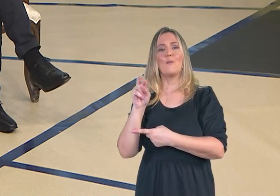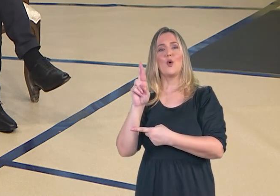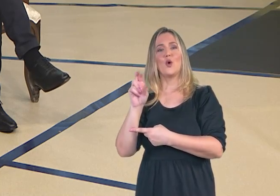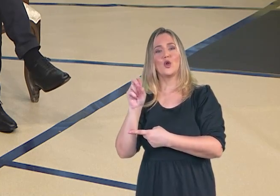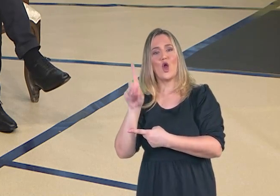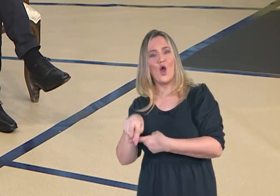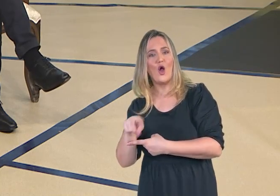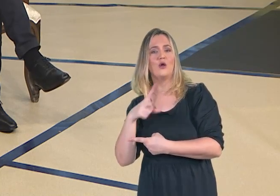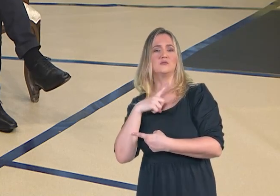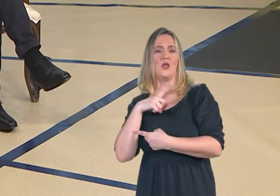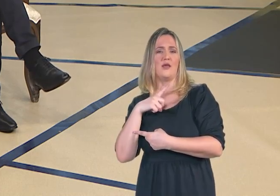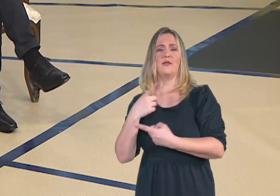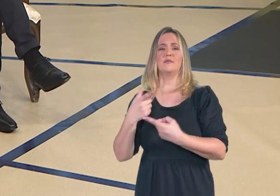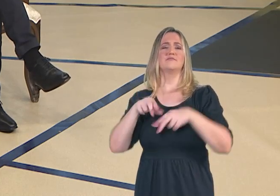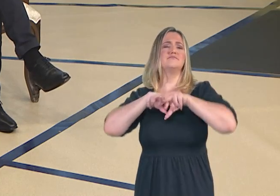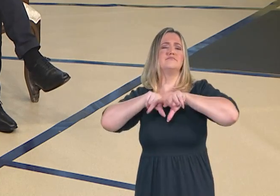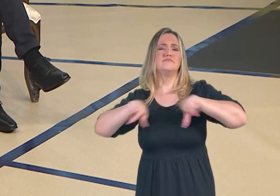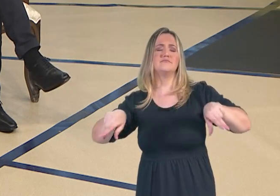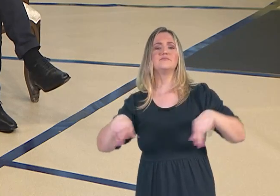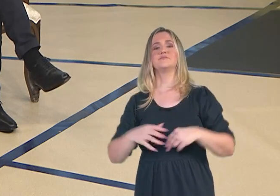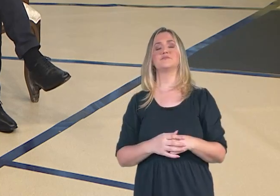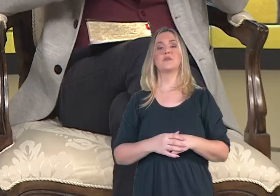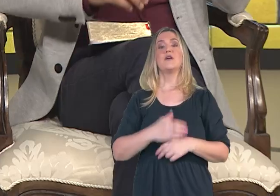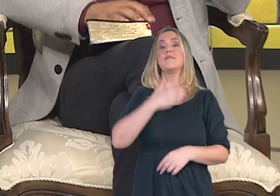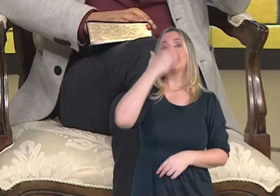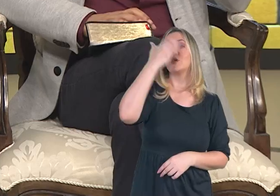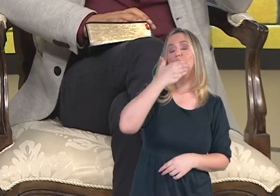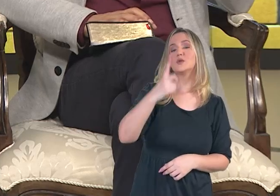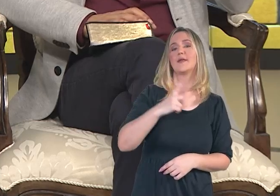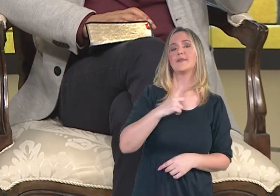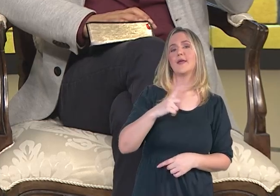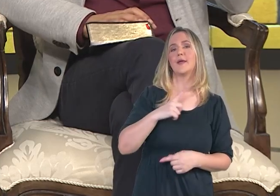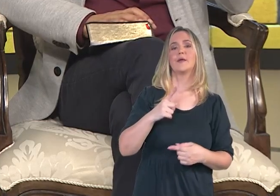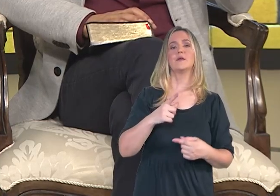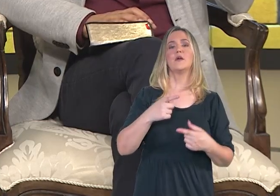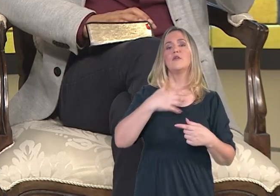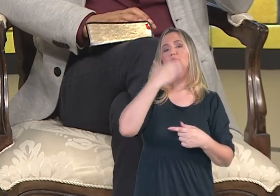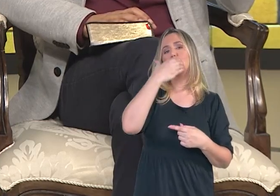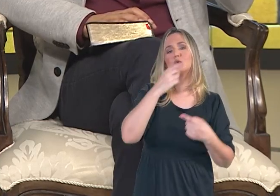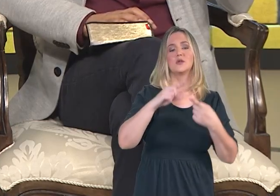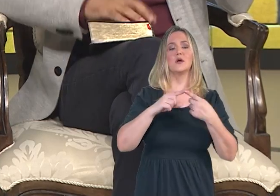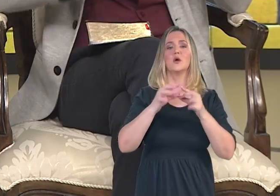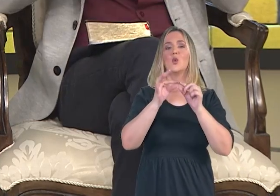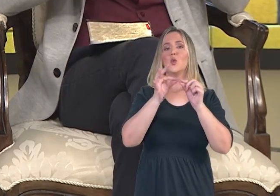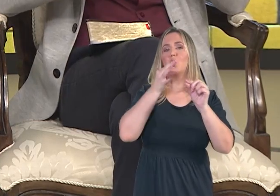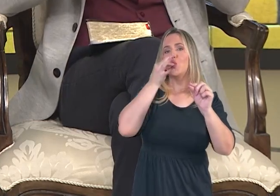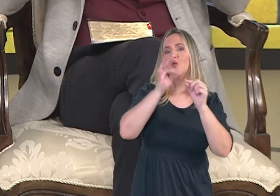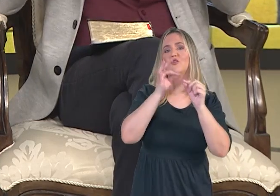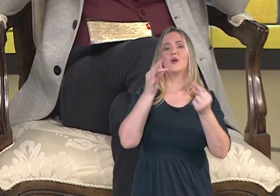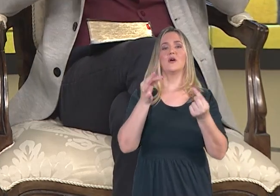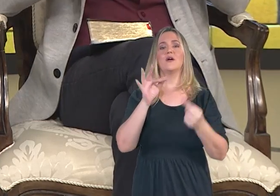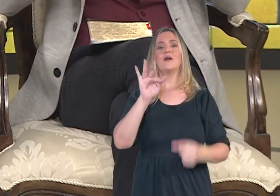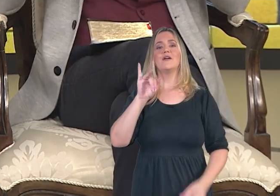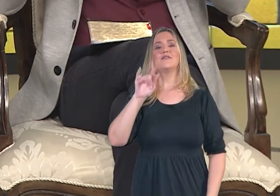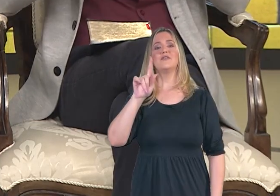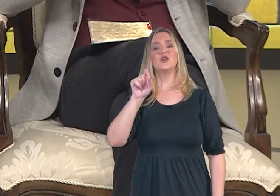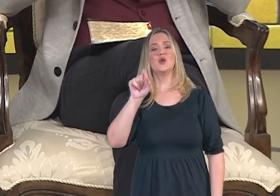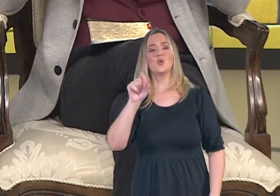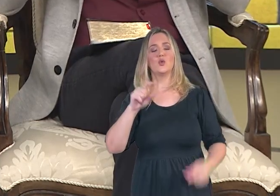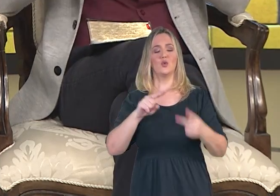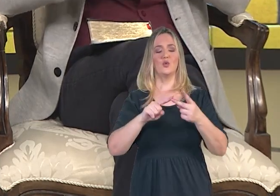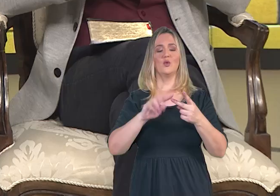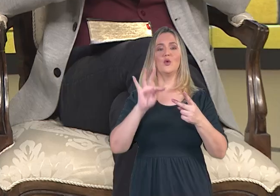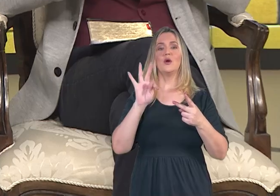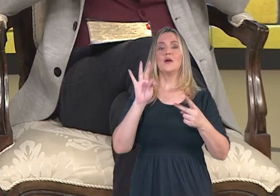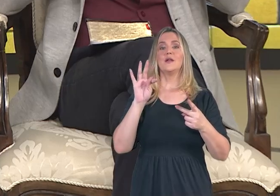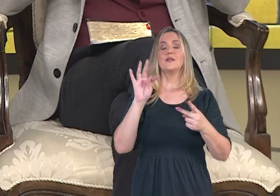espécie de cebolinha aparece ali nas receitas. Das frutas, nós temos a citação de frutas locais, como uvas, figos,